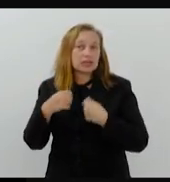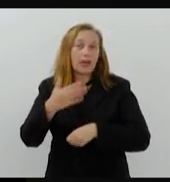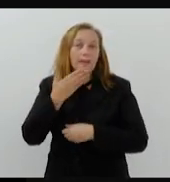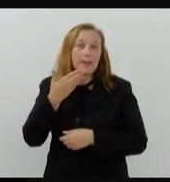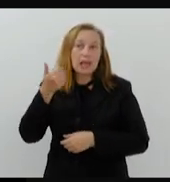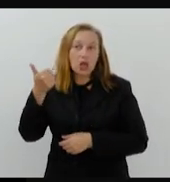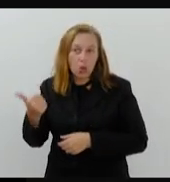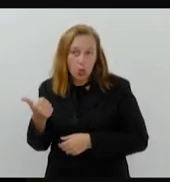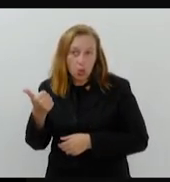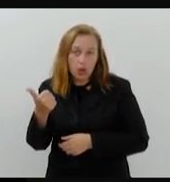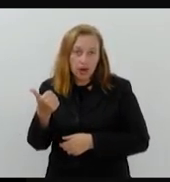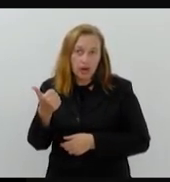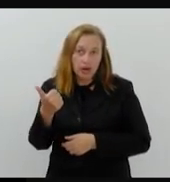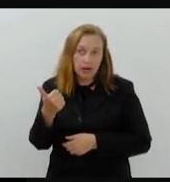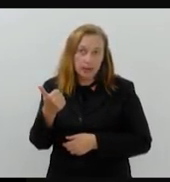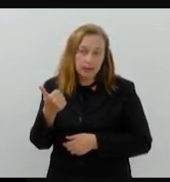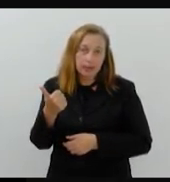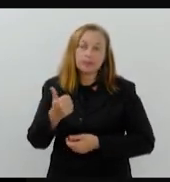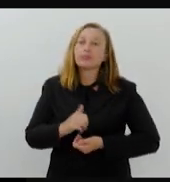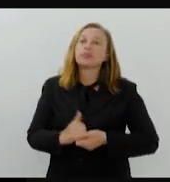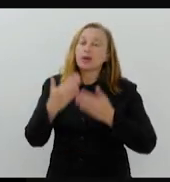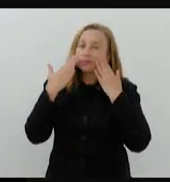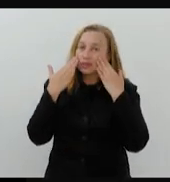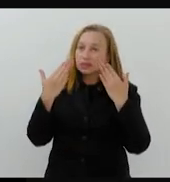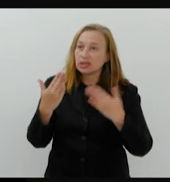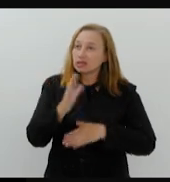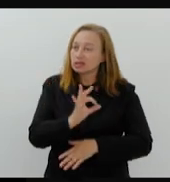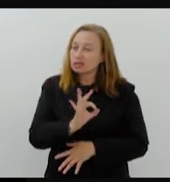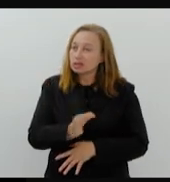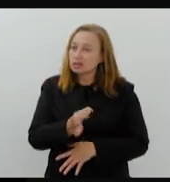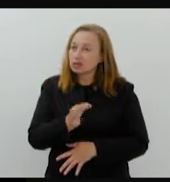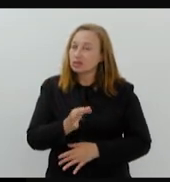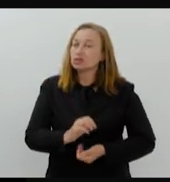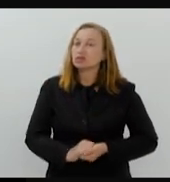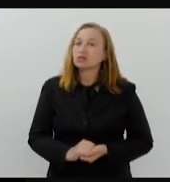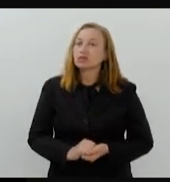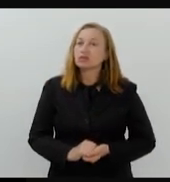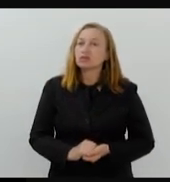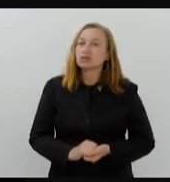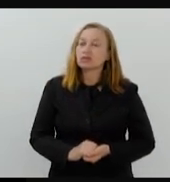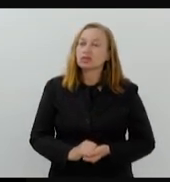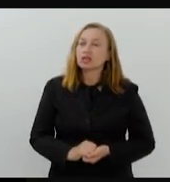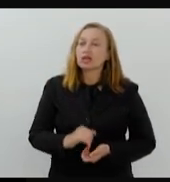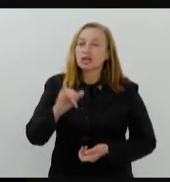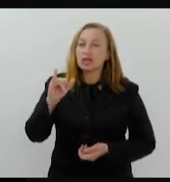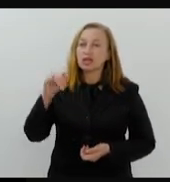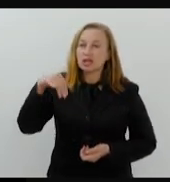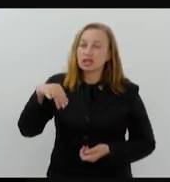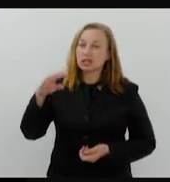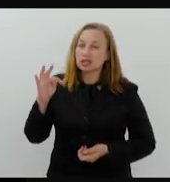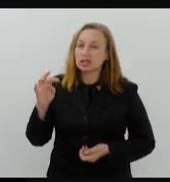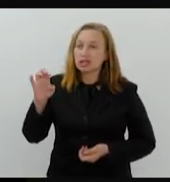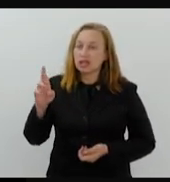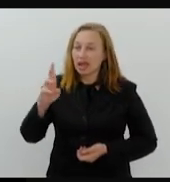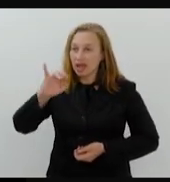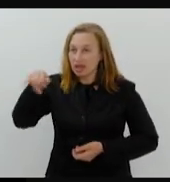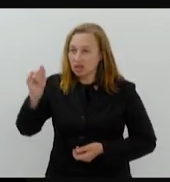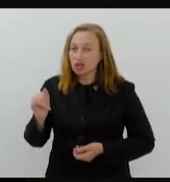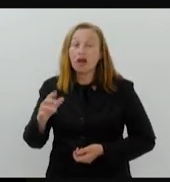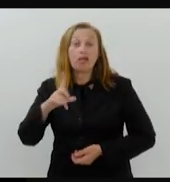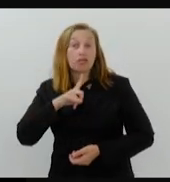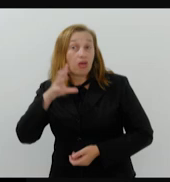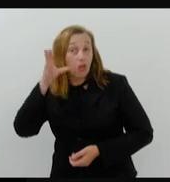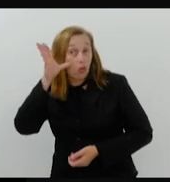melhorar, não é, o texto ora apresentado para que o IPERF, em havendo interesse